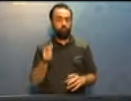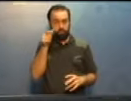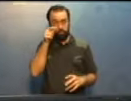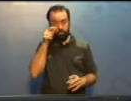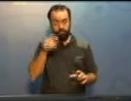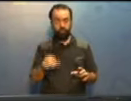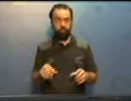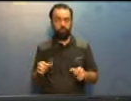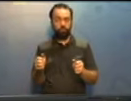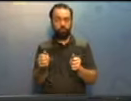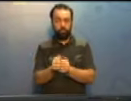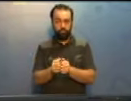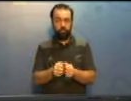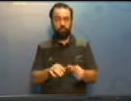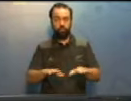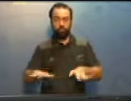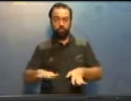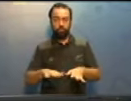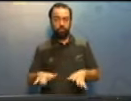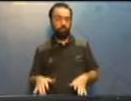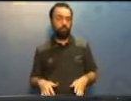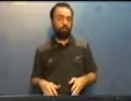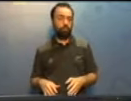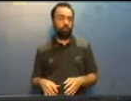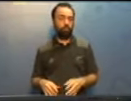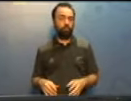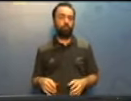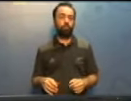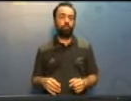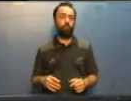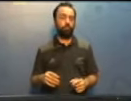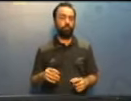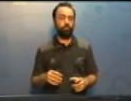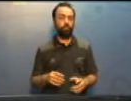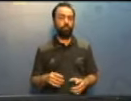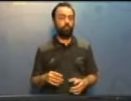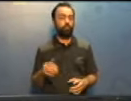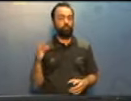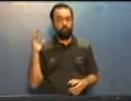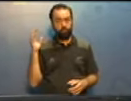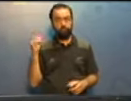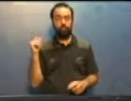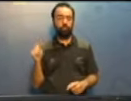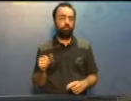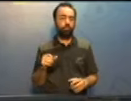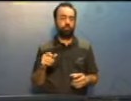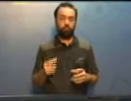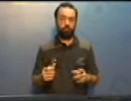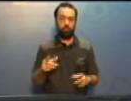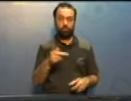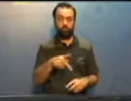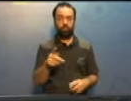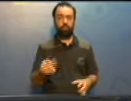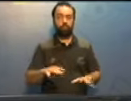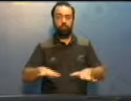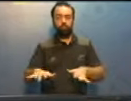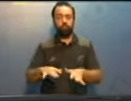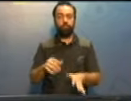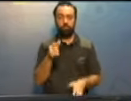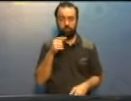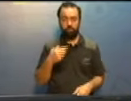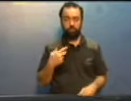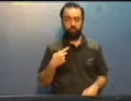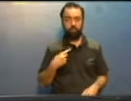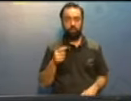Através da visão, nós podemos observar movimentos e tentar imitar mesmos. Lembram do exemplo da gincana? Então, o professor faz um movimento,